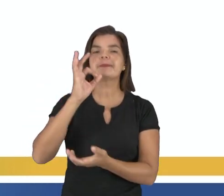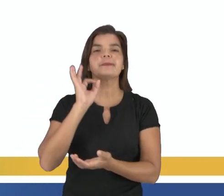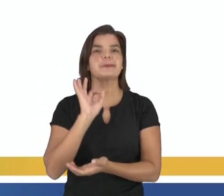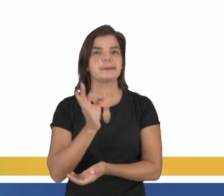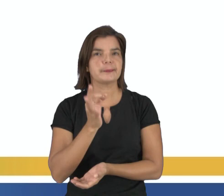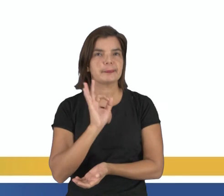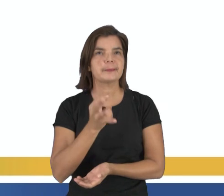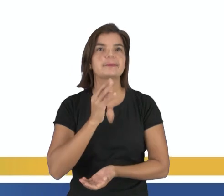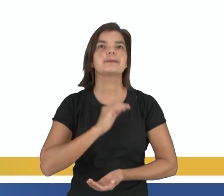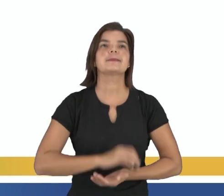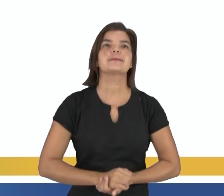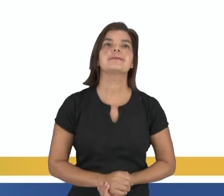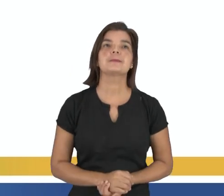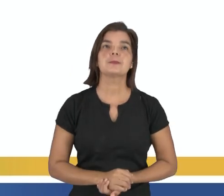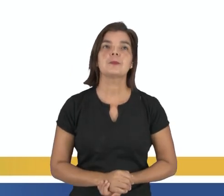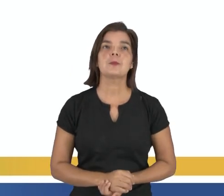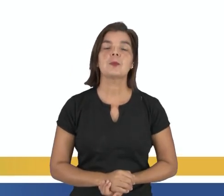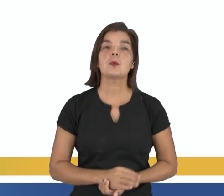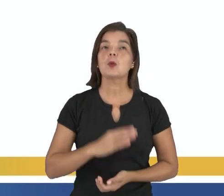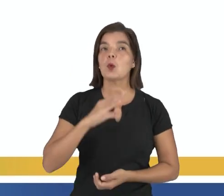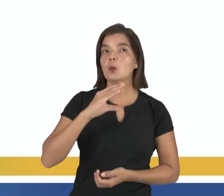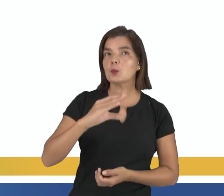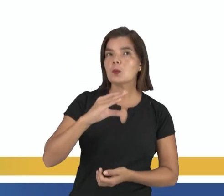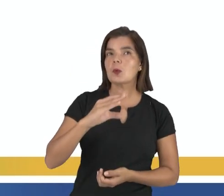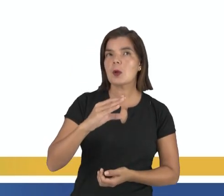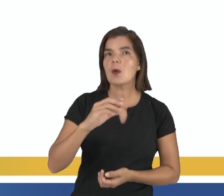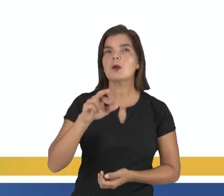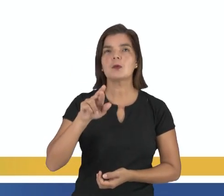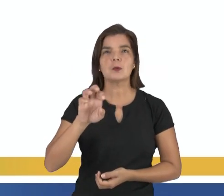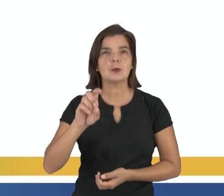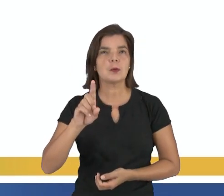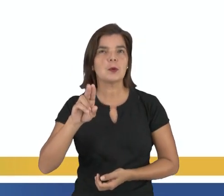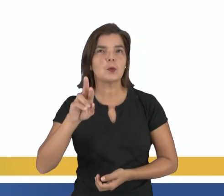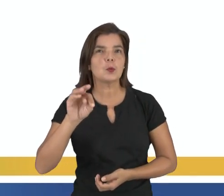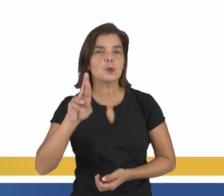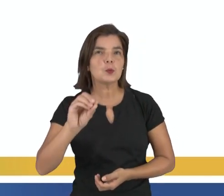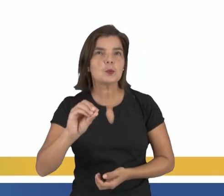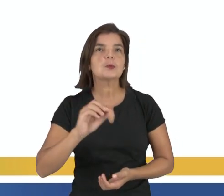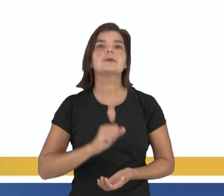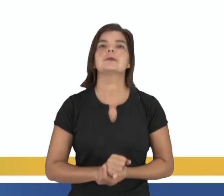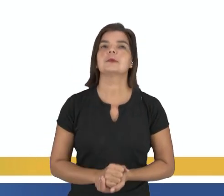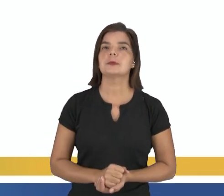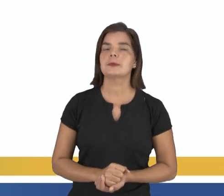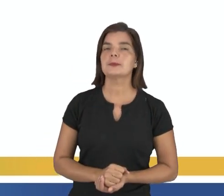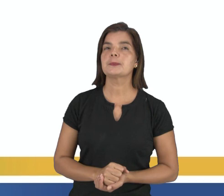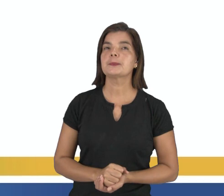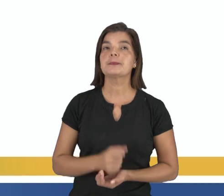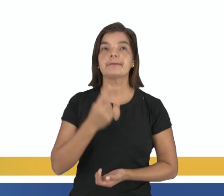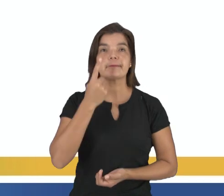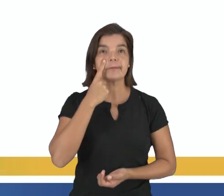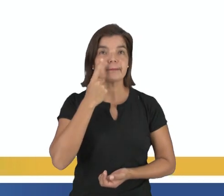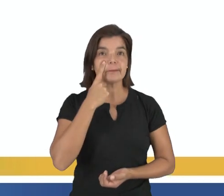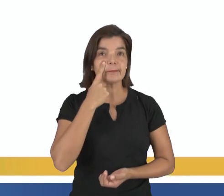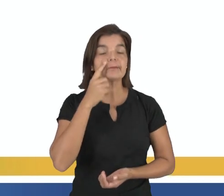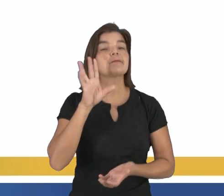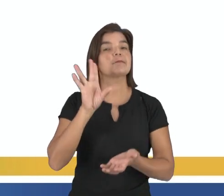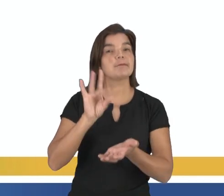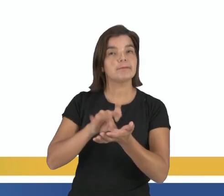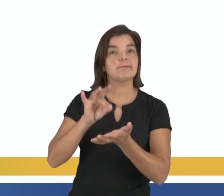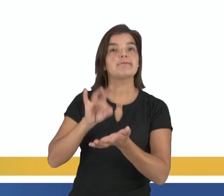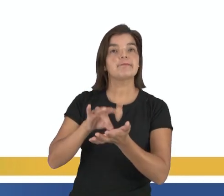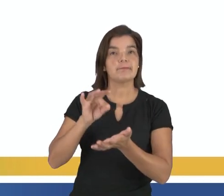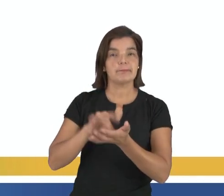+4. Então, essa está correta. O carbono é o agente redutor? Que a gente pode observar aqui que isso é verdade,